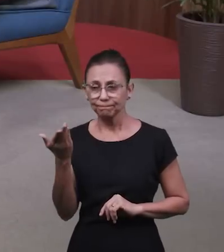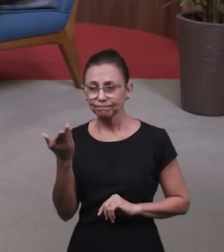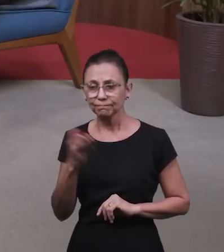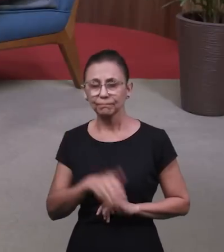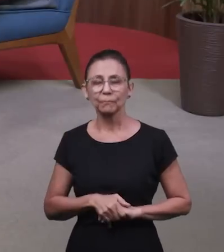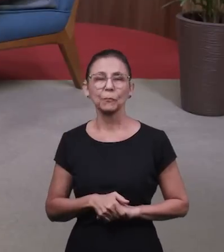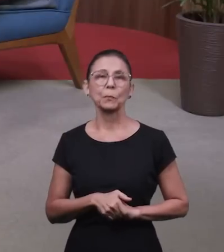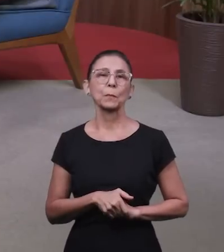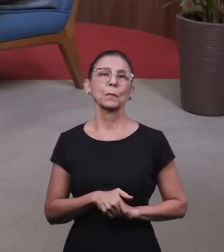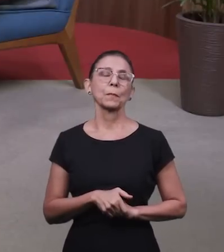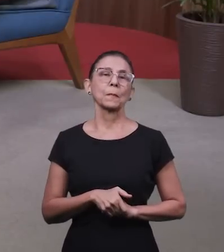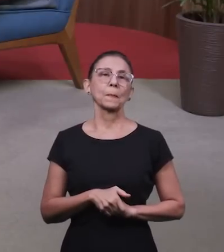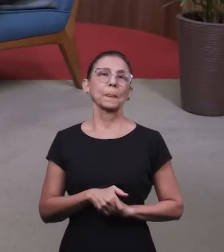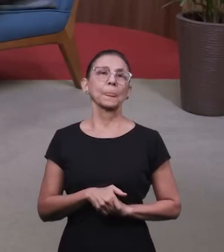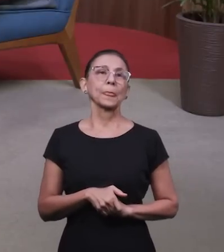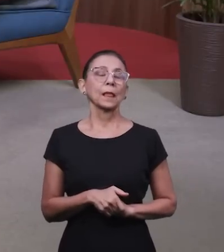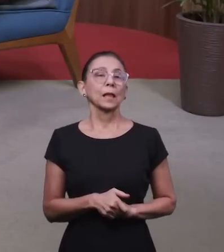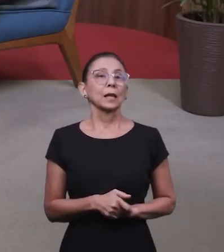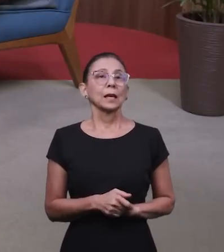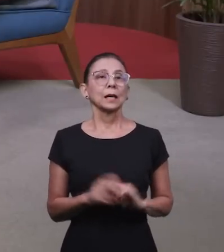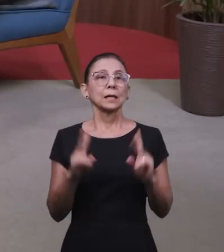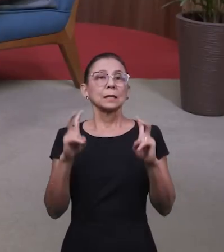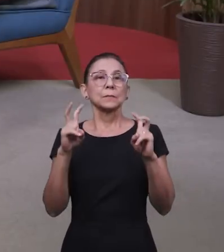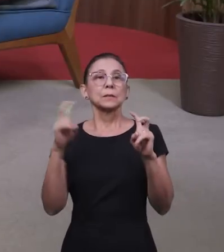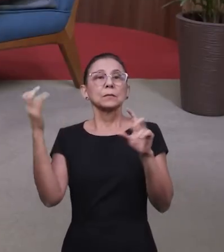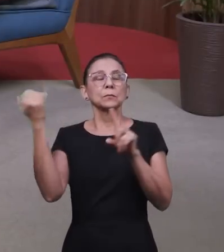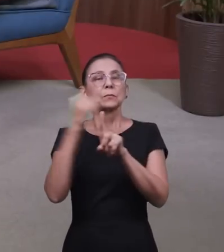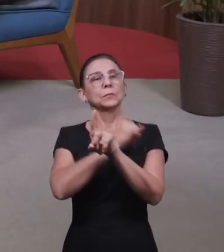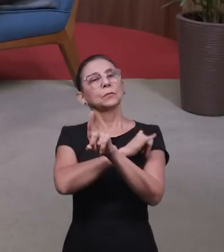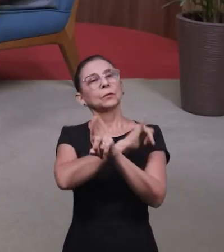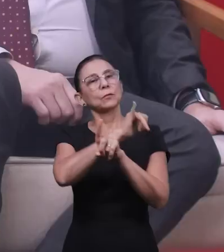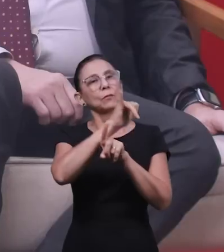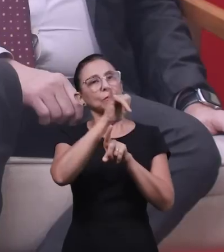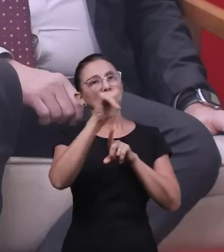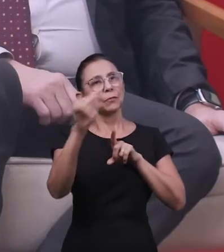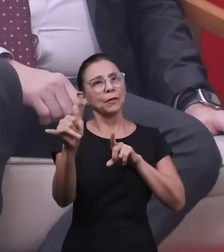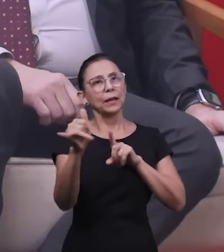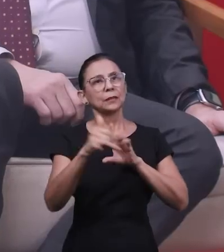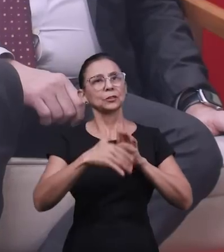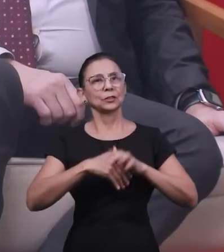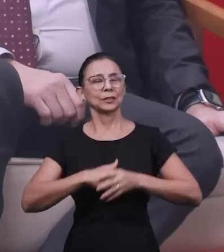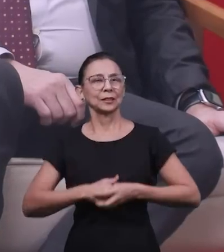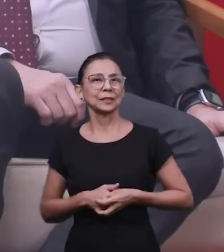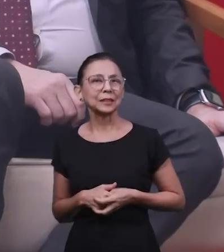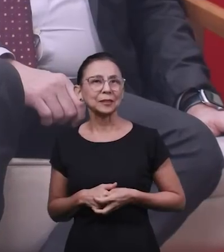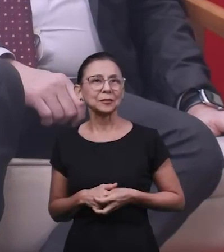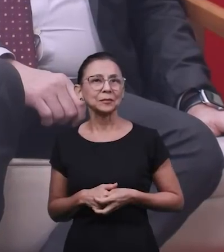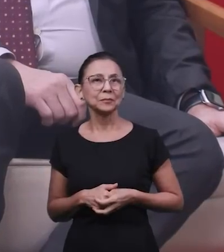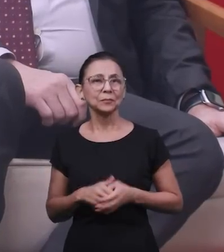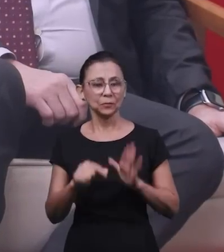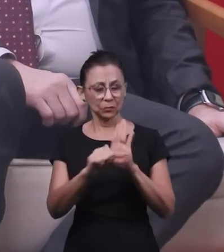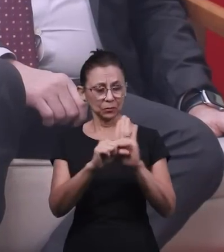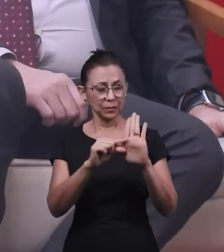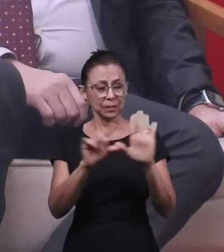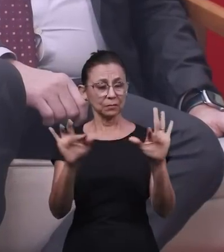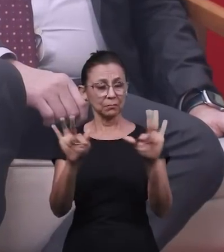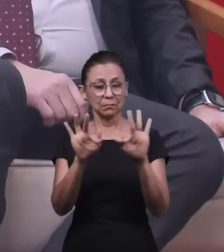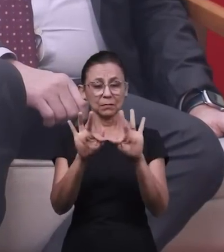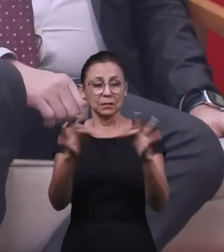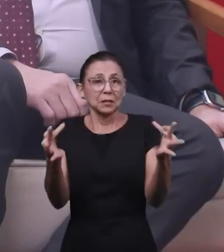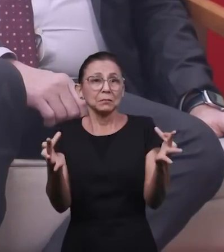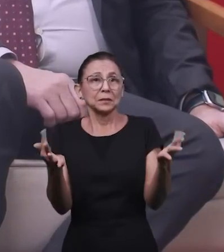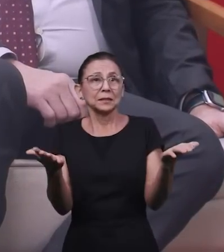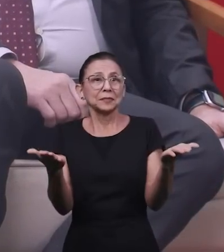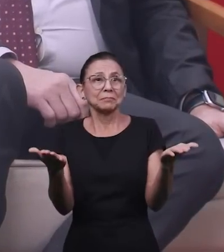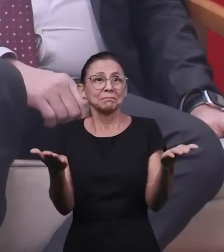companheiros, a expressão profética que tem, assim, entre aspas, num simples versículo, um